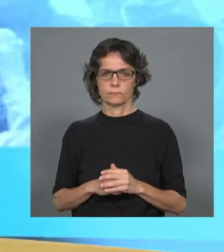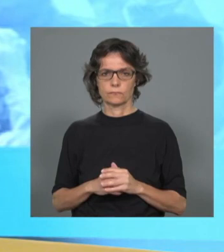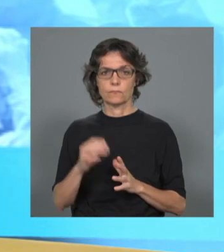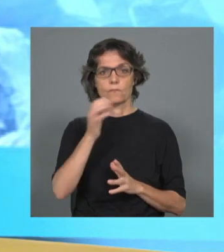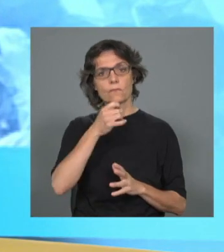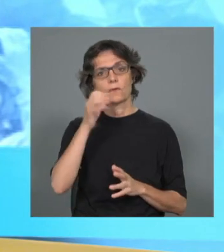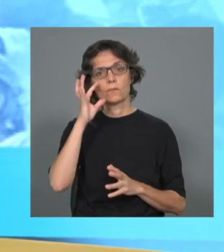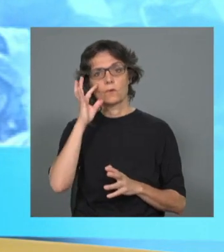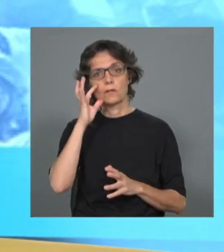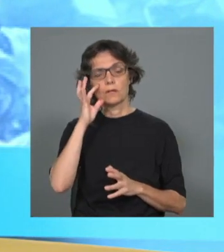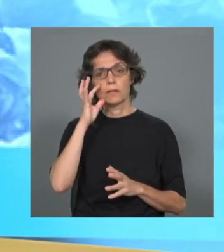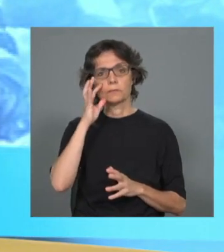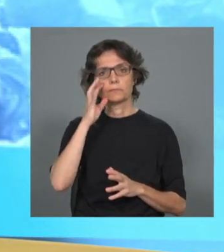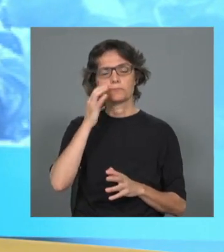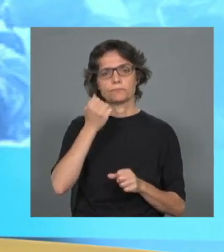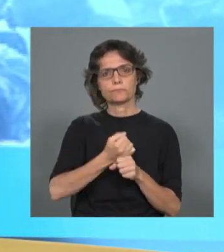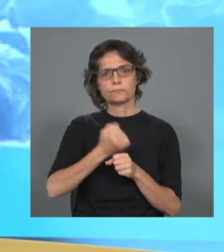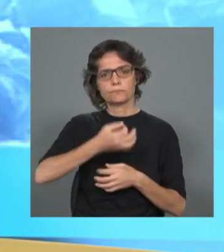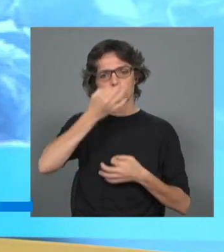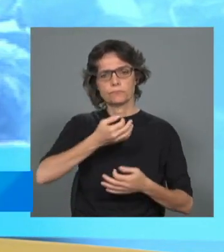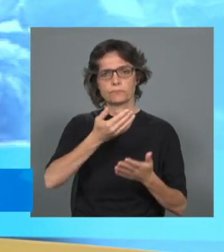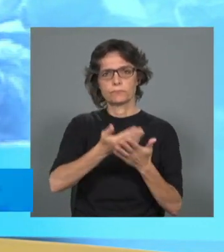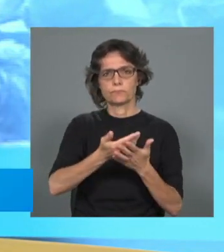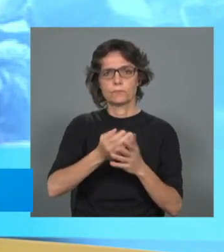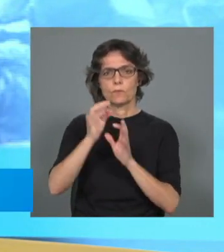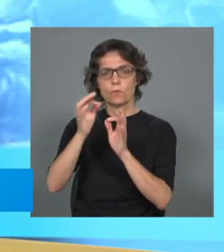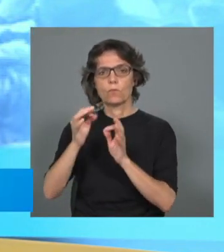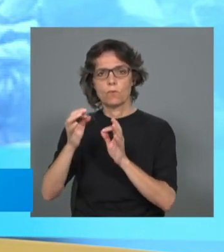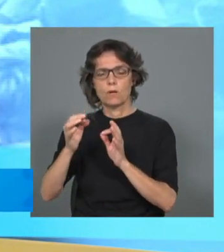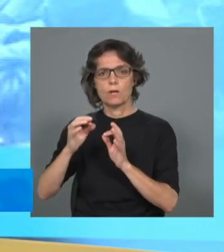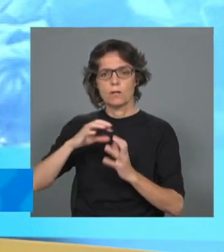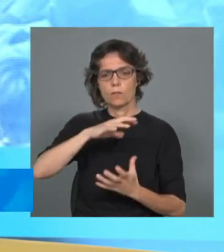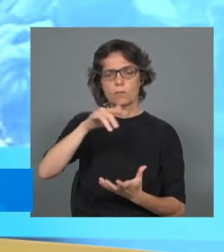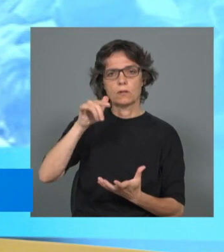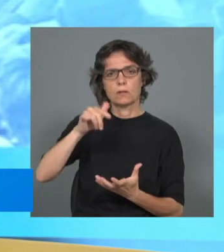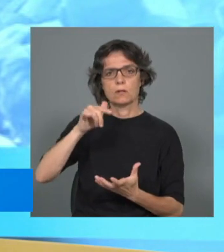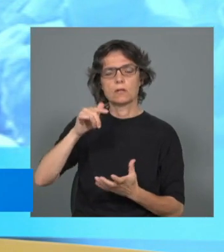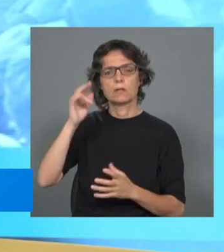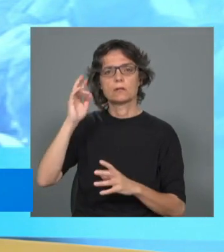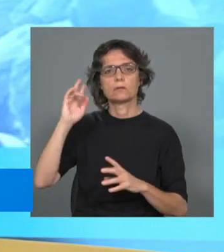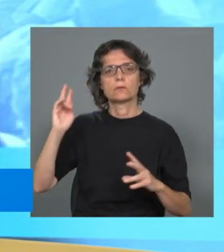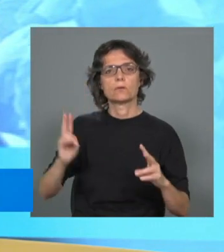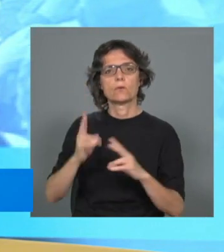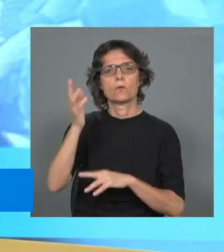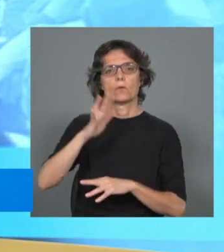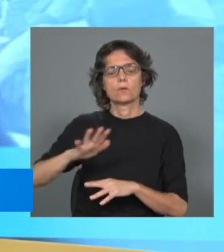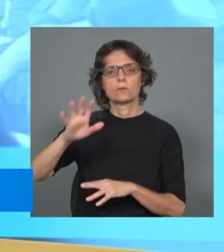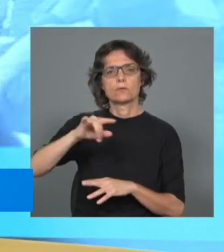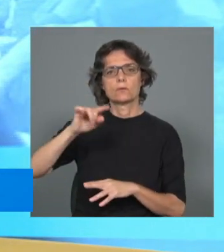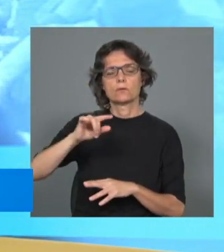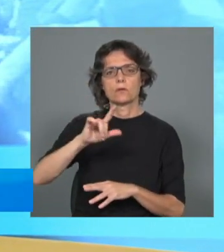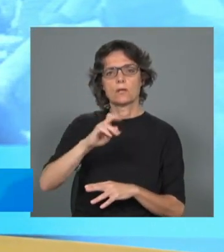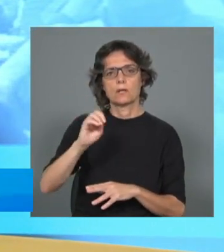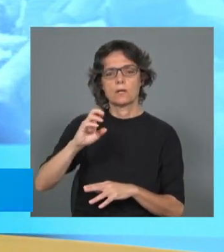Olá, muito boa tarde. Dignificar o trabalho, cuidar da casa comum é o tema do Congresso Nacional da Liga Operária Católica. Decorre nos dias 10 e